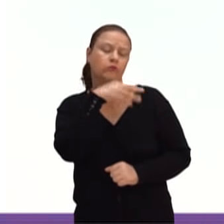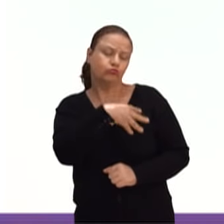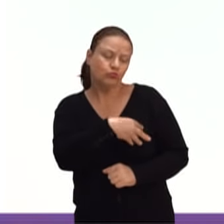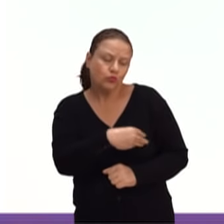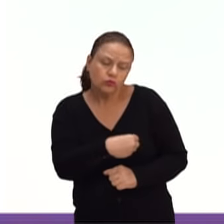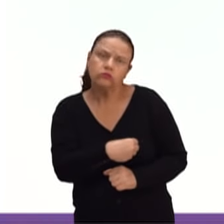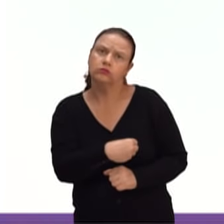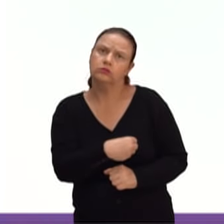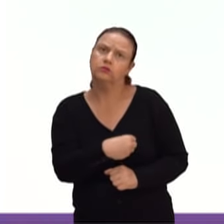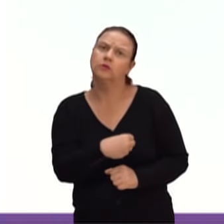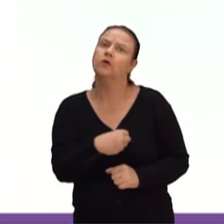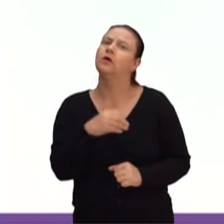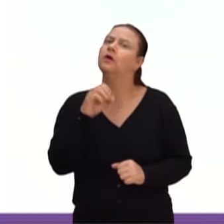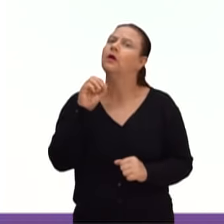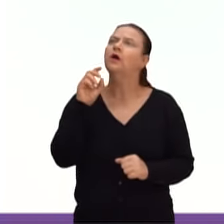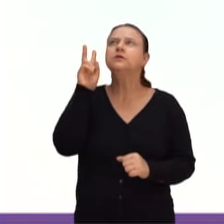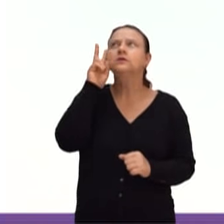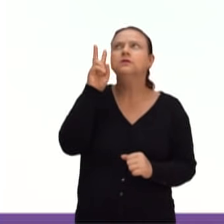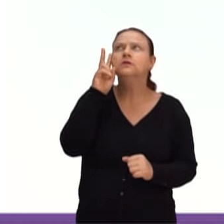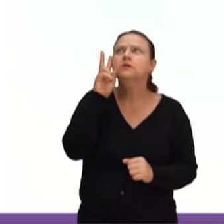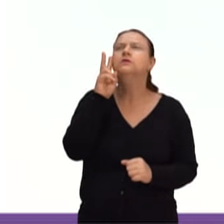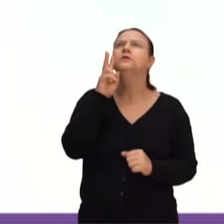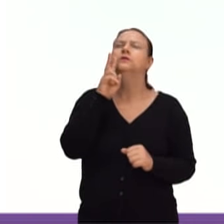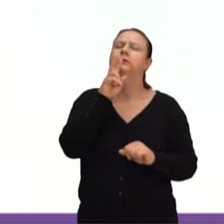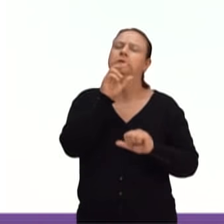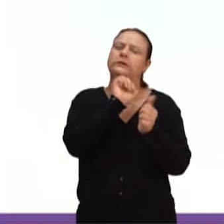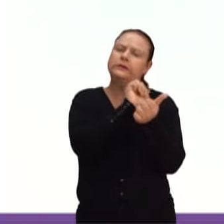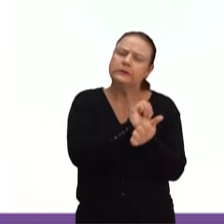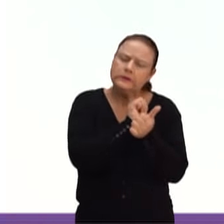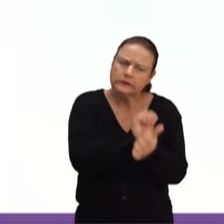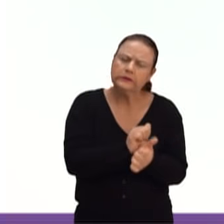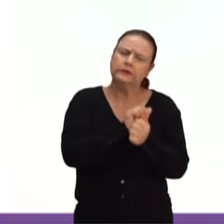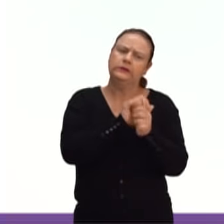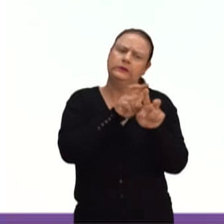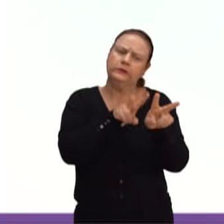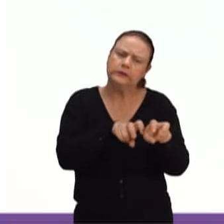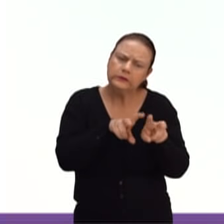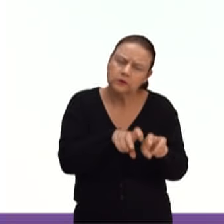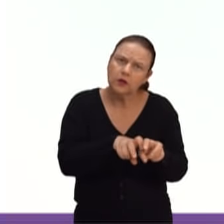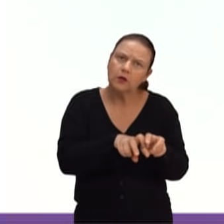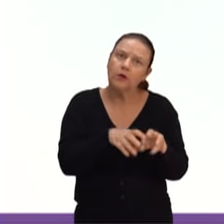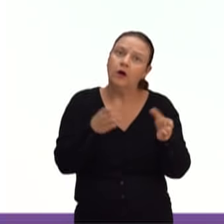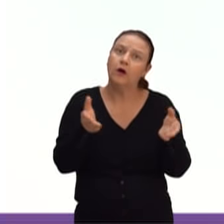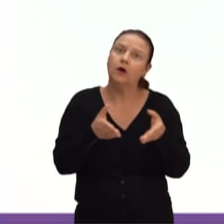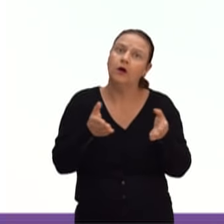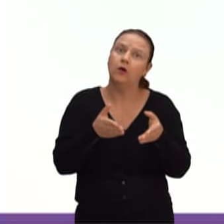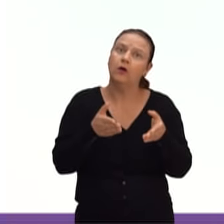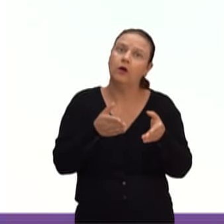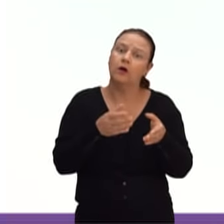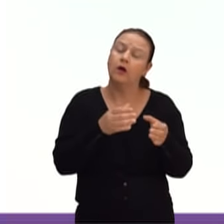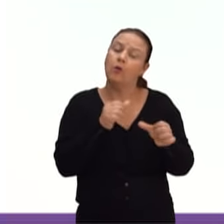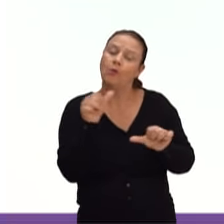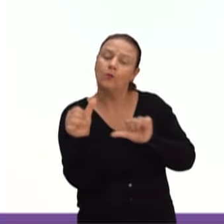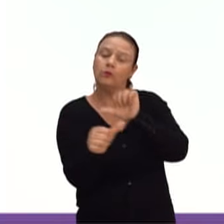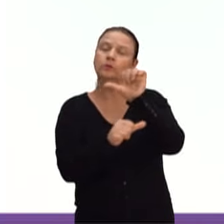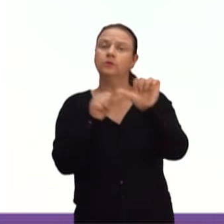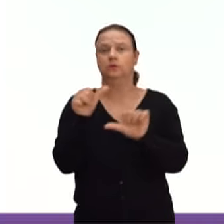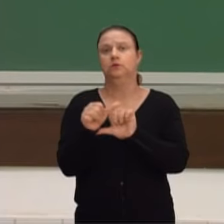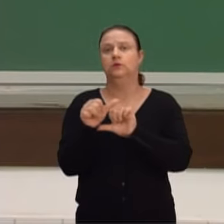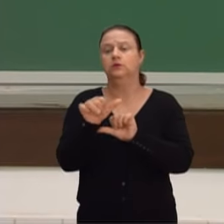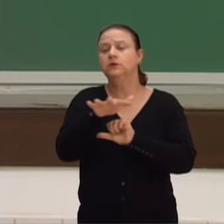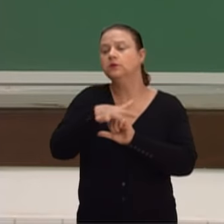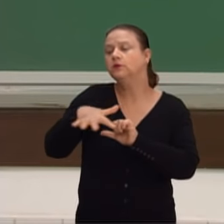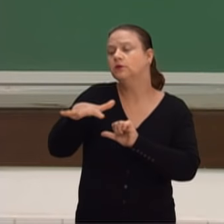pouquinho só naquele escravo no campo, trabalhando com ferramentas no campo, e pense em todas as outras áreas que envolviam